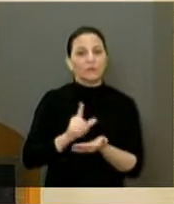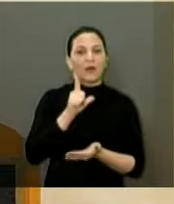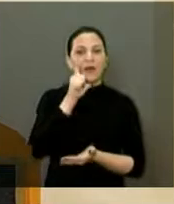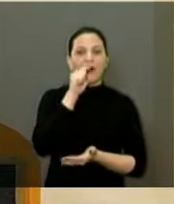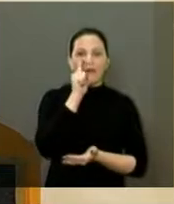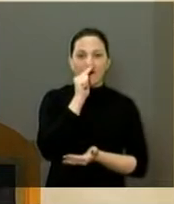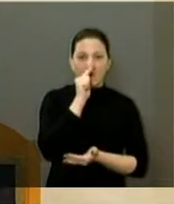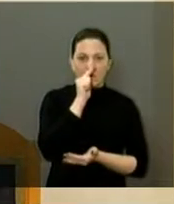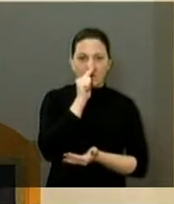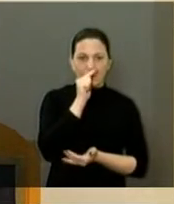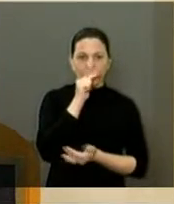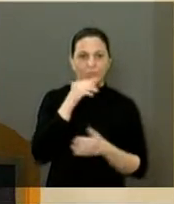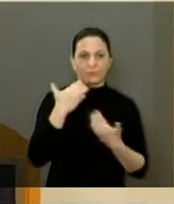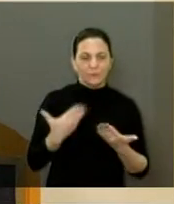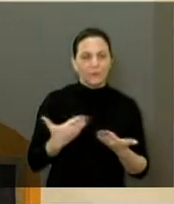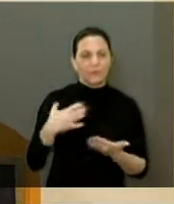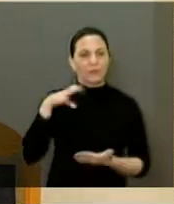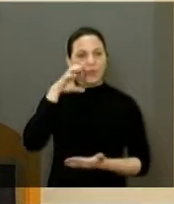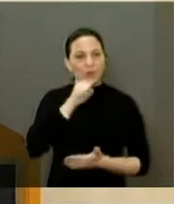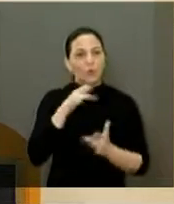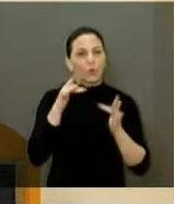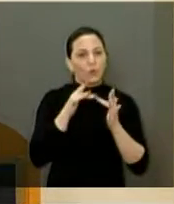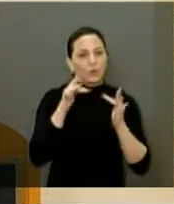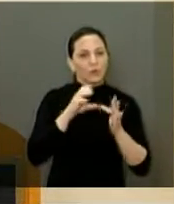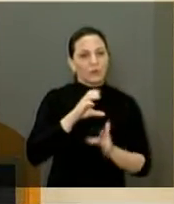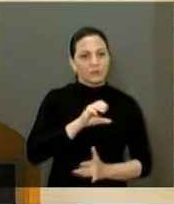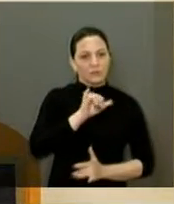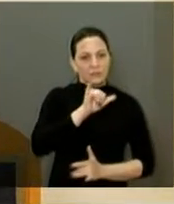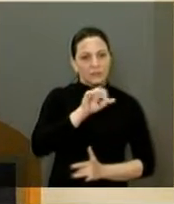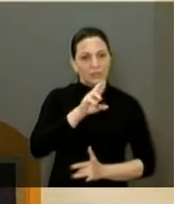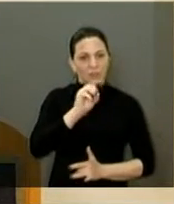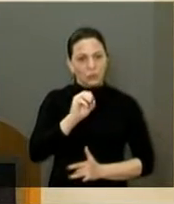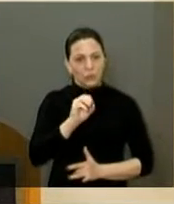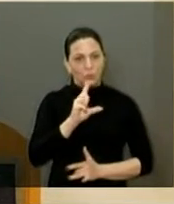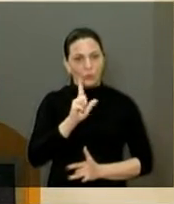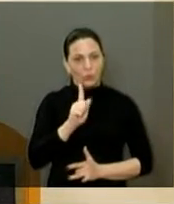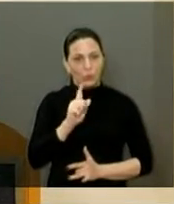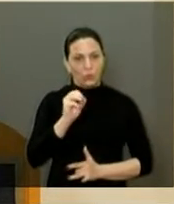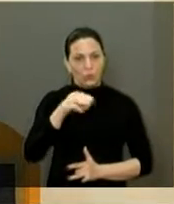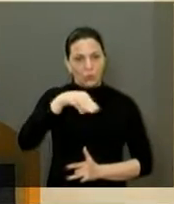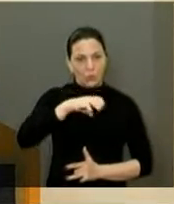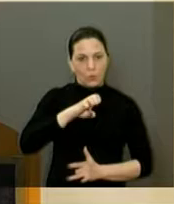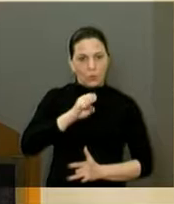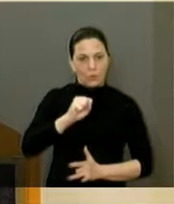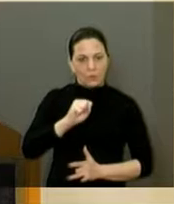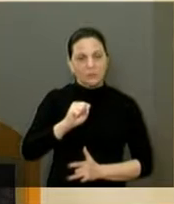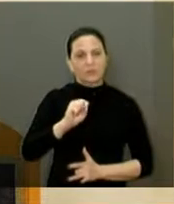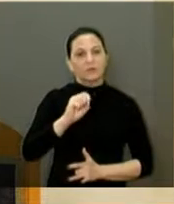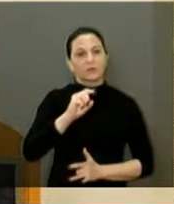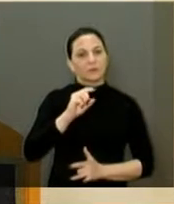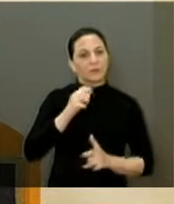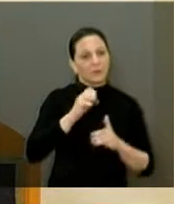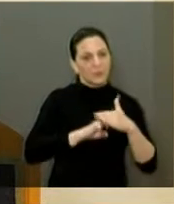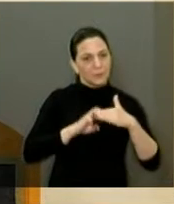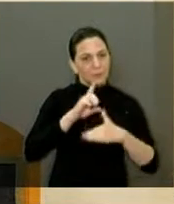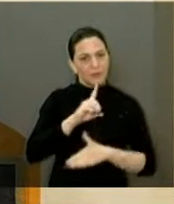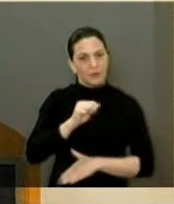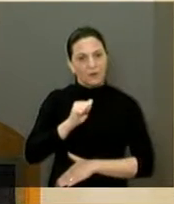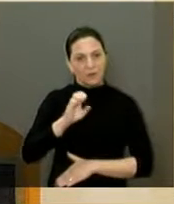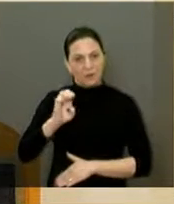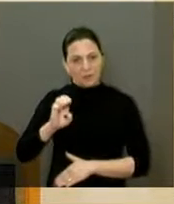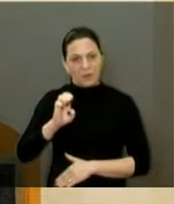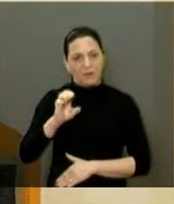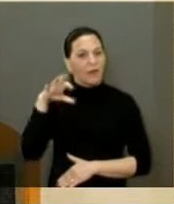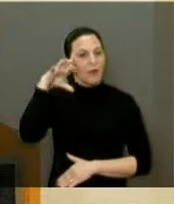a imediata em contato com ciro gomes do dae de imediato também já mandou lá